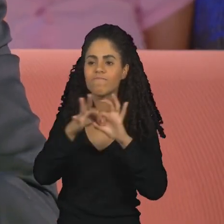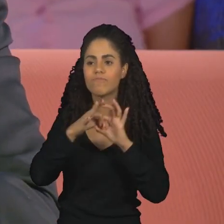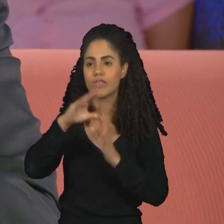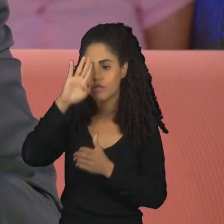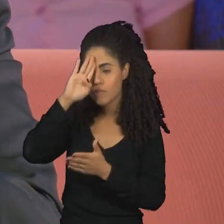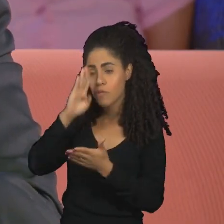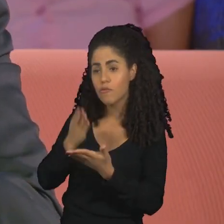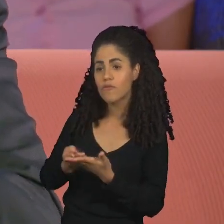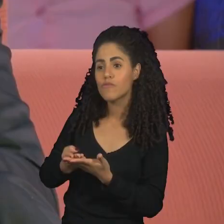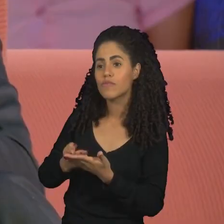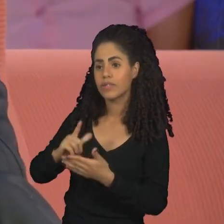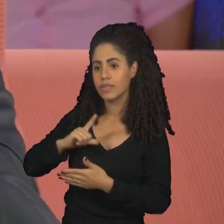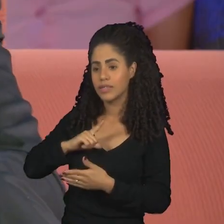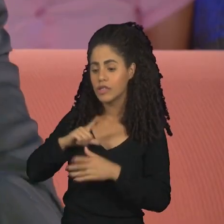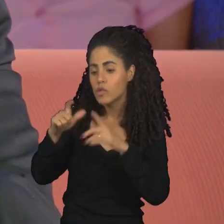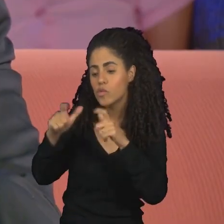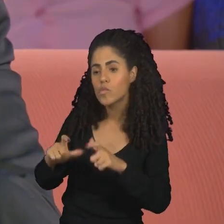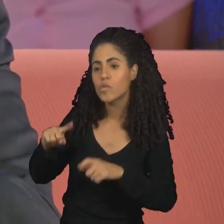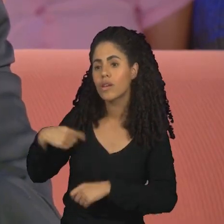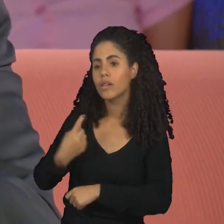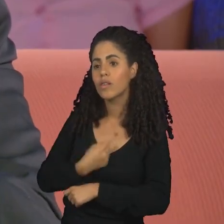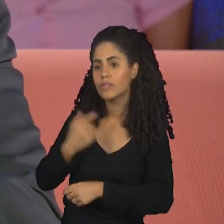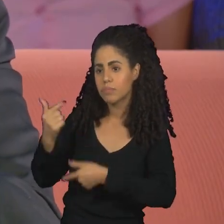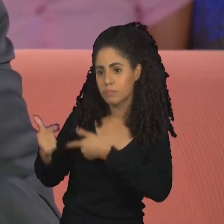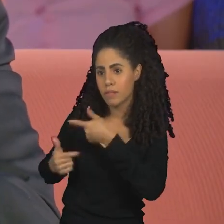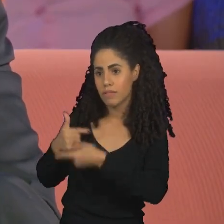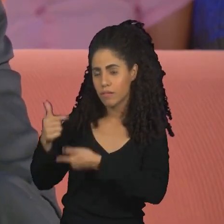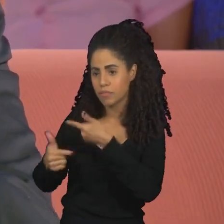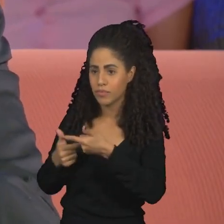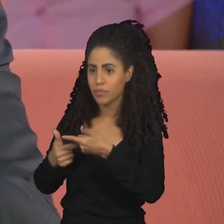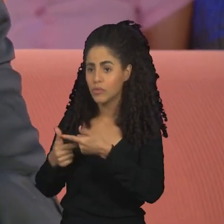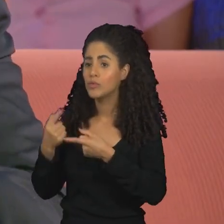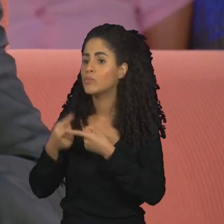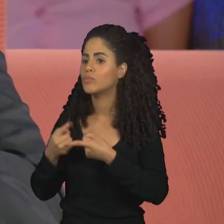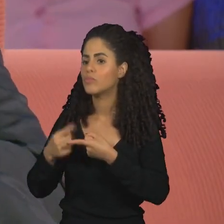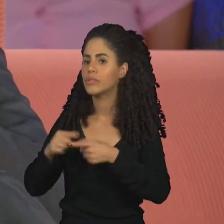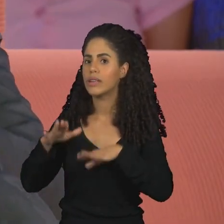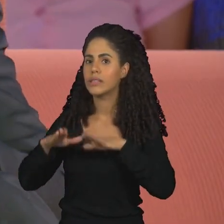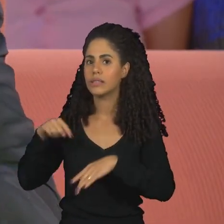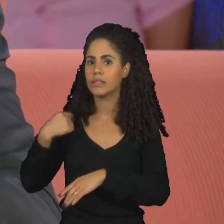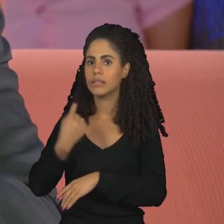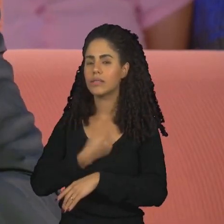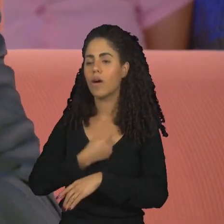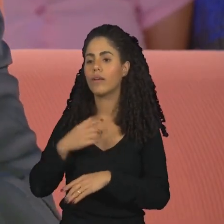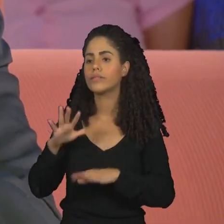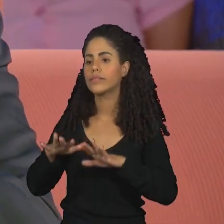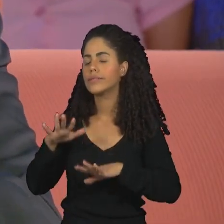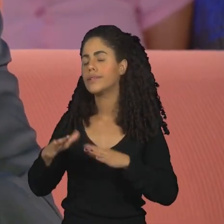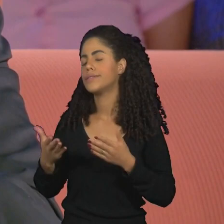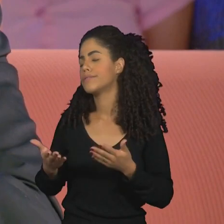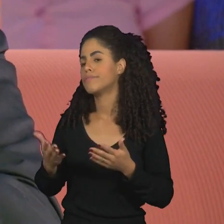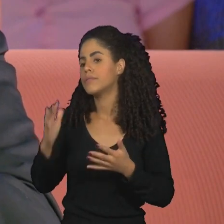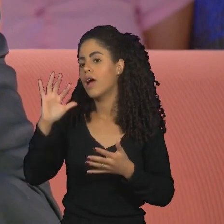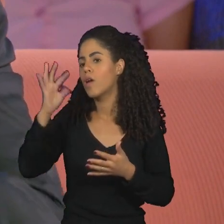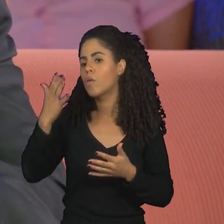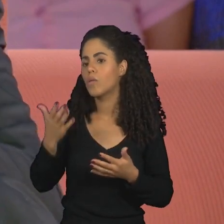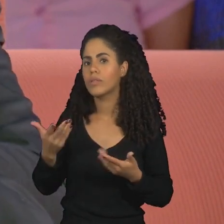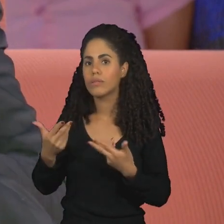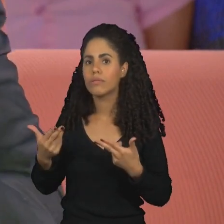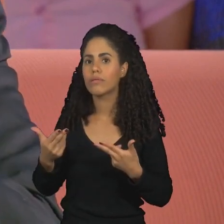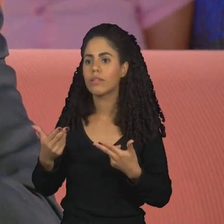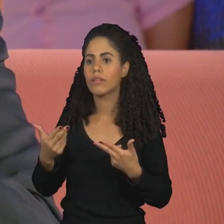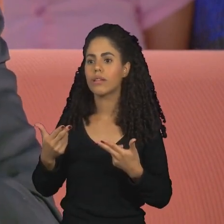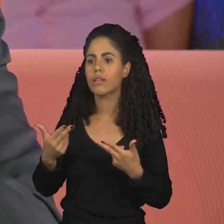confiança no lugar que a gente é colocado, né? A gente não pode, né? Eu sou jesuíta e Santo Inácio fala um pouco da